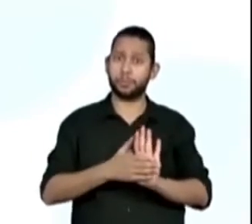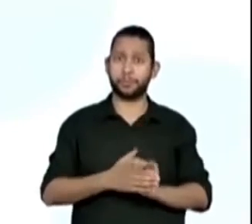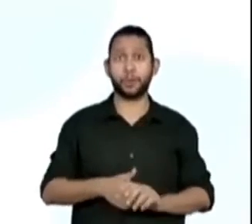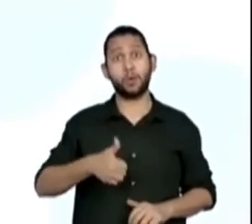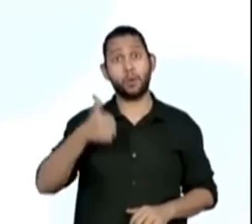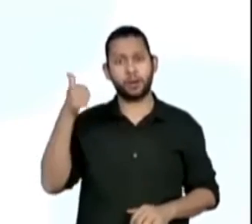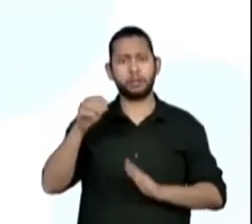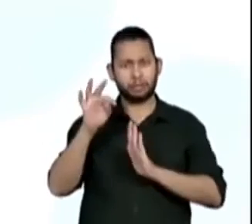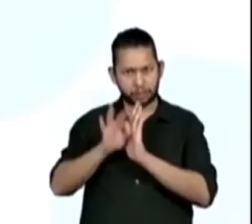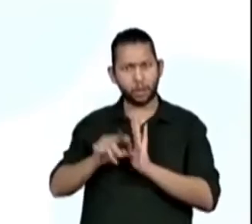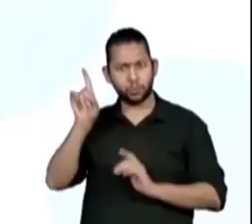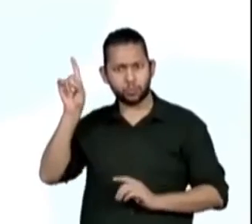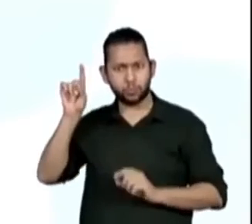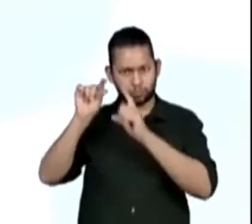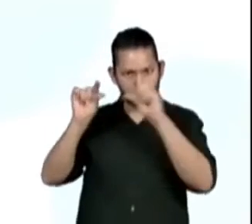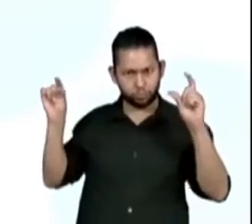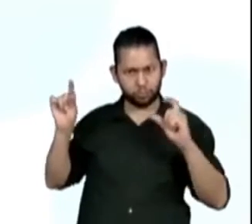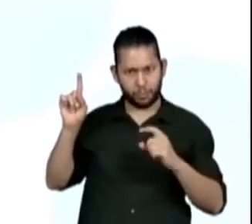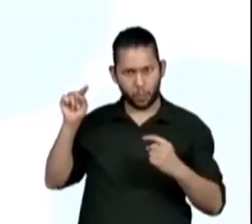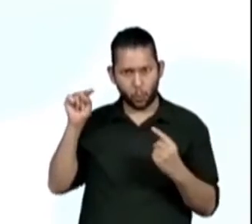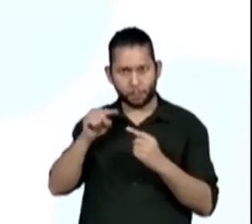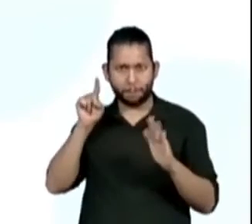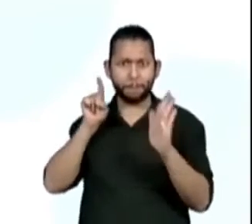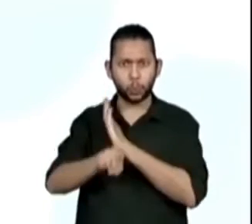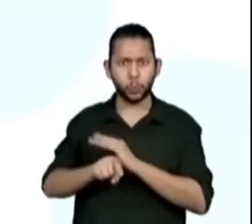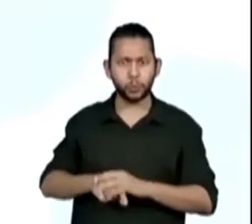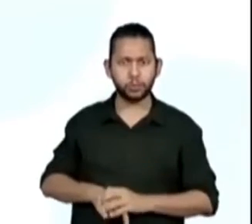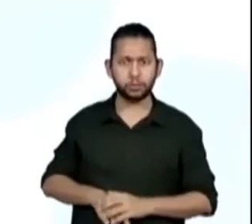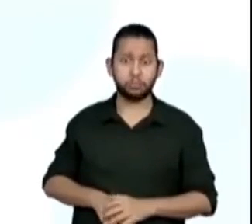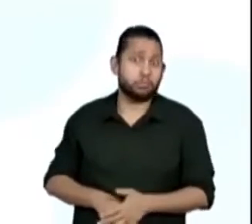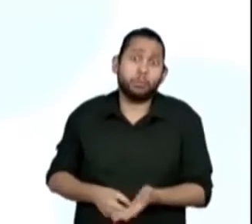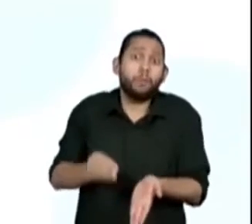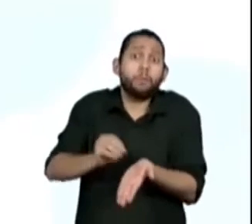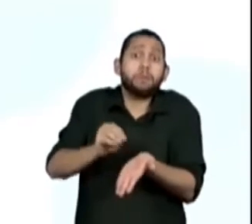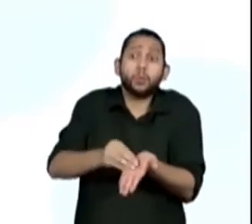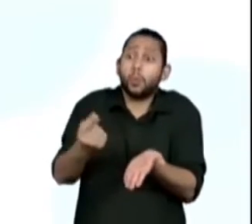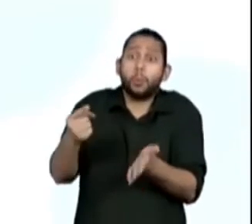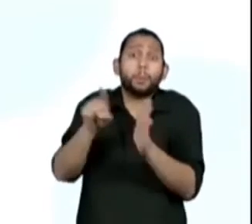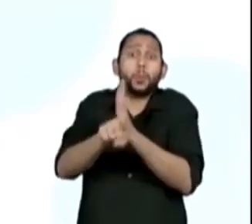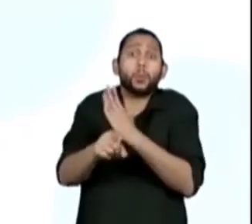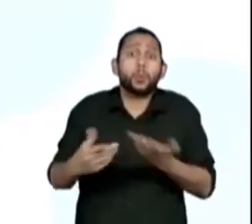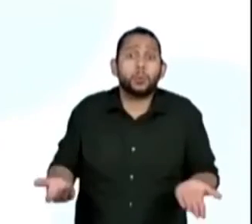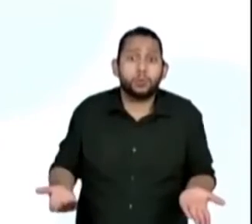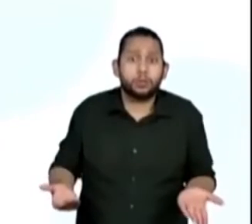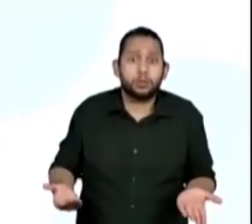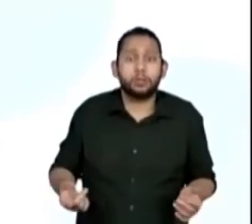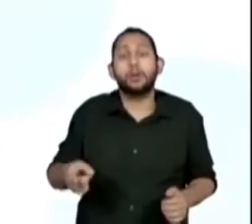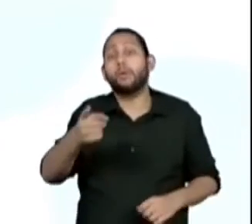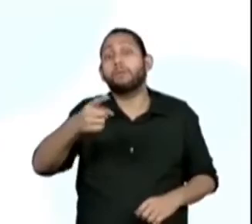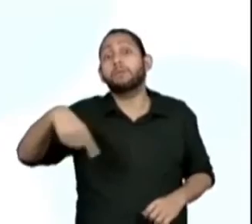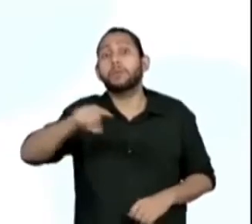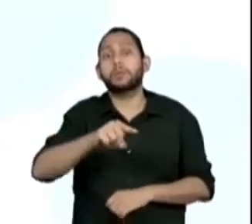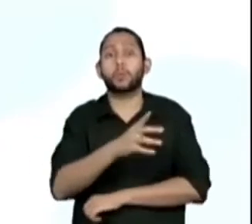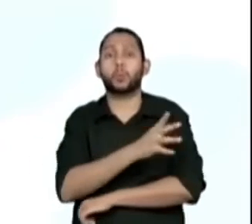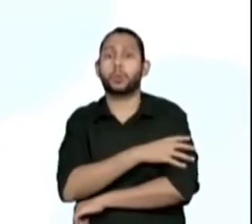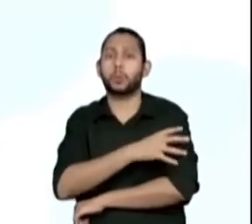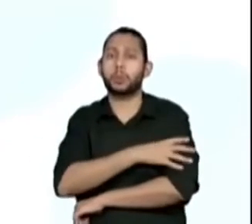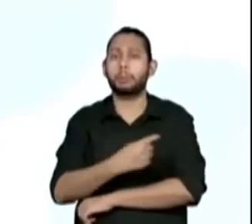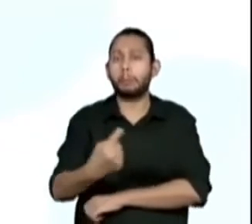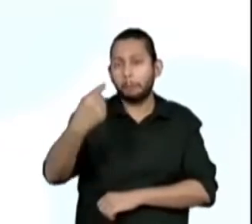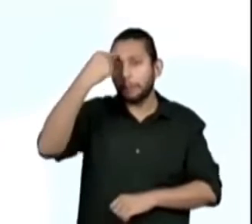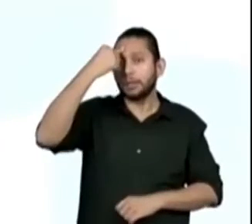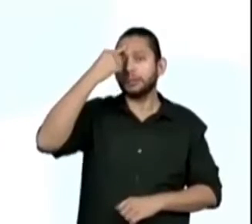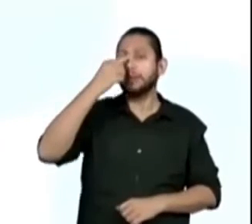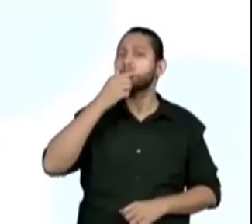uma pergunta? Não, não tem nenhuma pergunta. Não tem nenhuma pergunta, né? Não. Então, qual é a primeira coisa que o aluno do 4º ano ele precisa